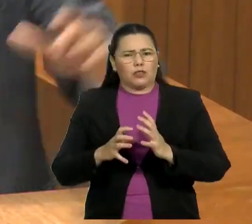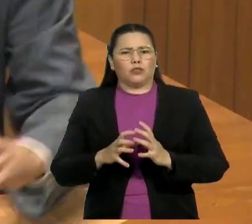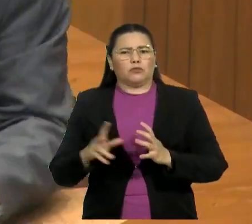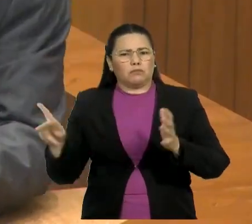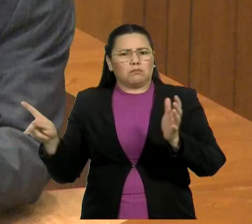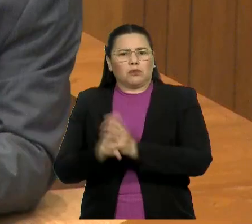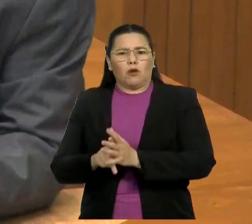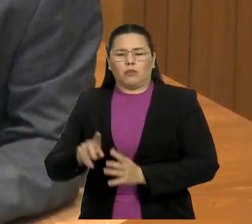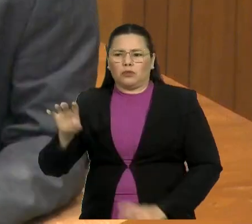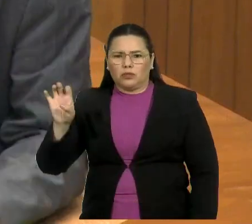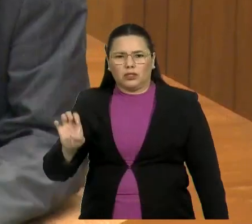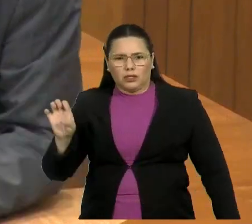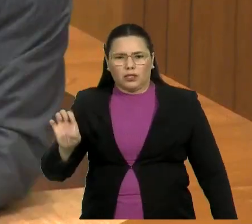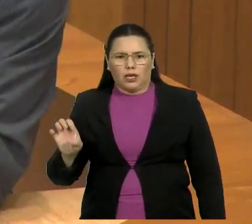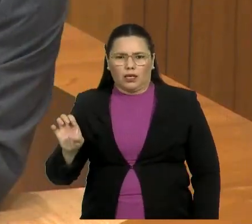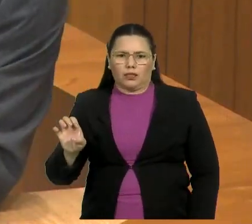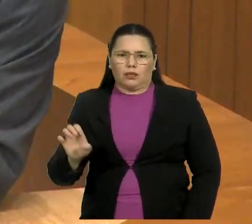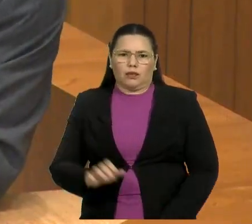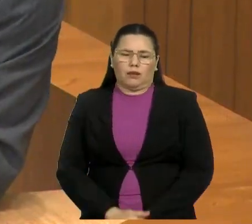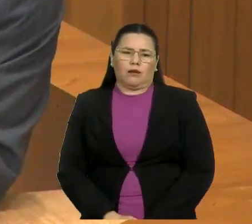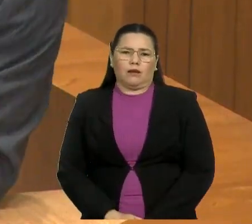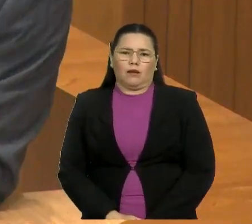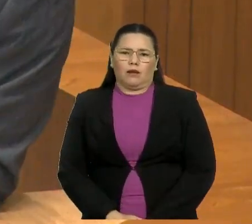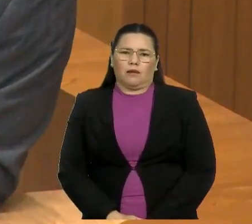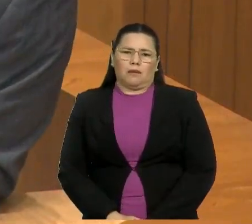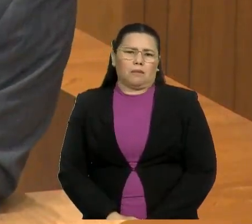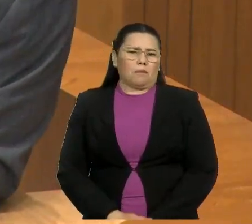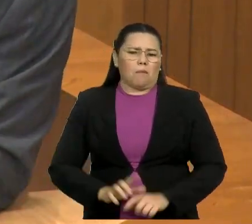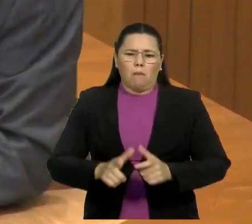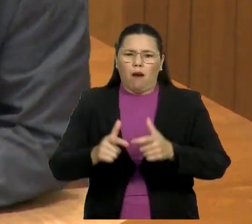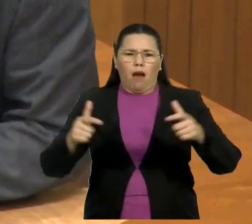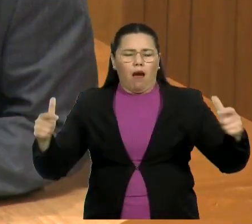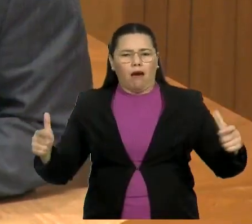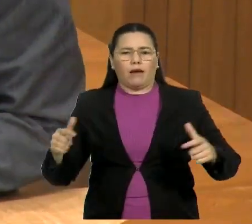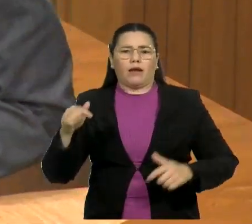da América Latina. Muito obrigado, senhora presidenta, por me conceder a palavra.